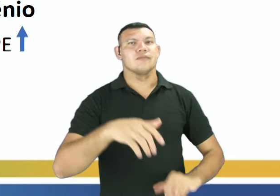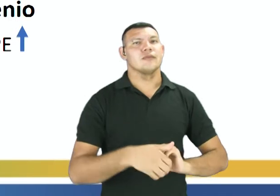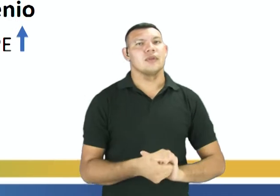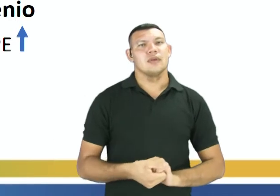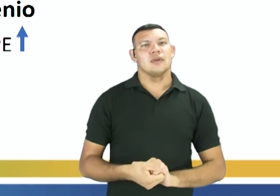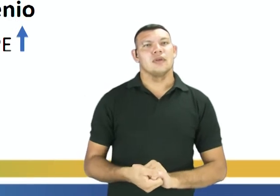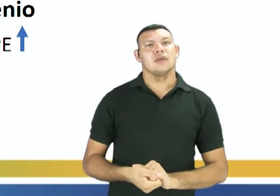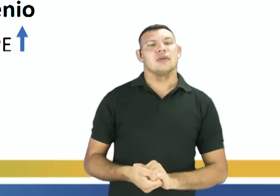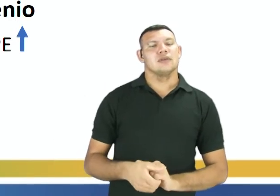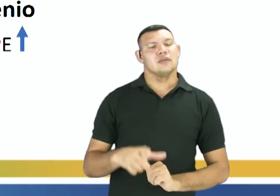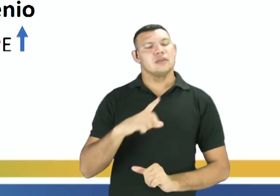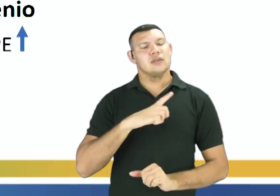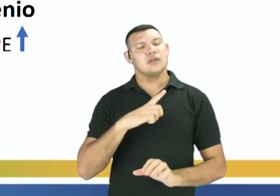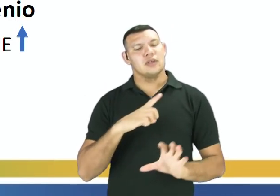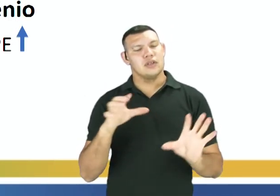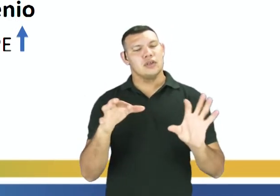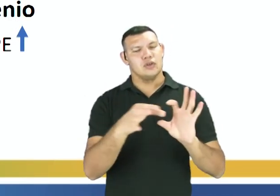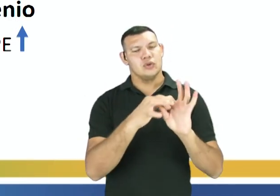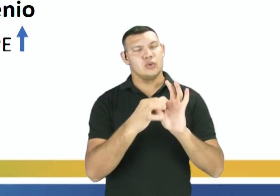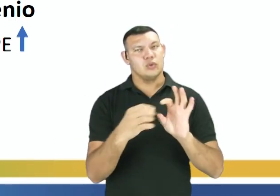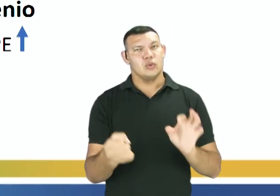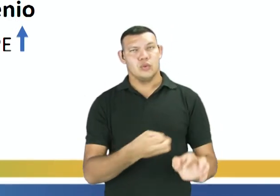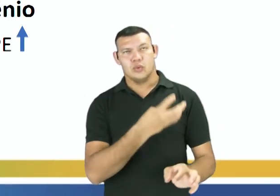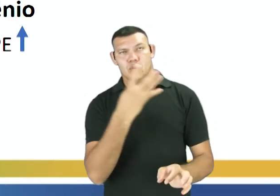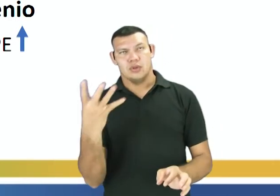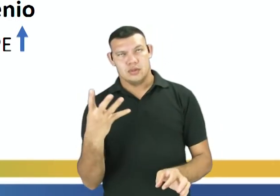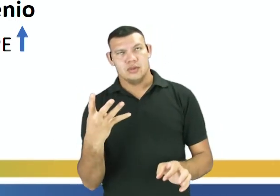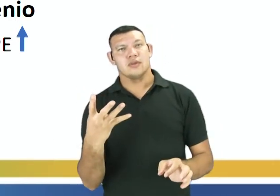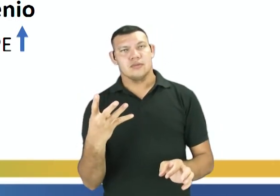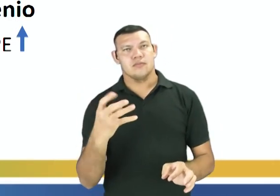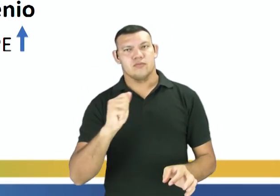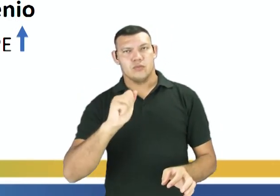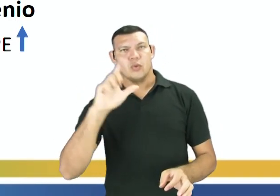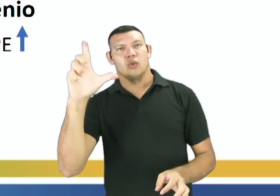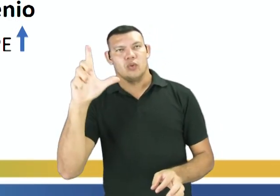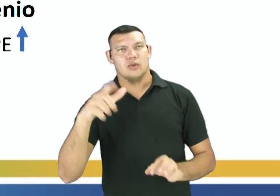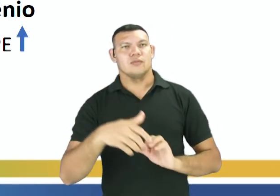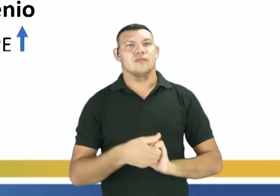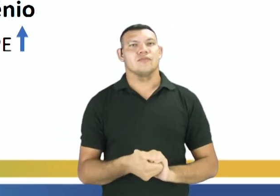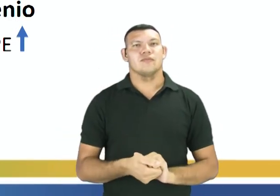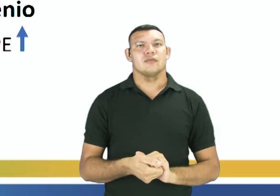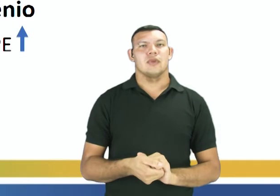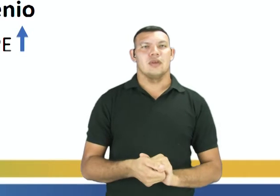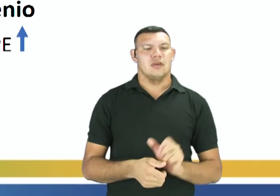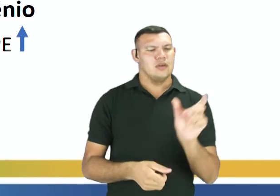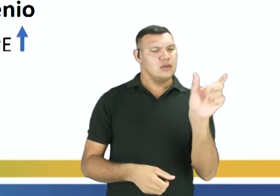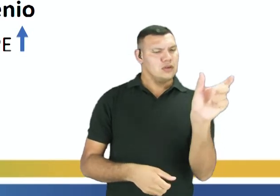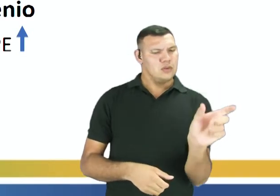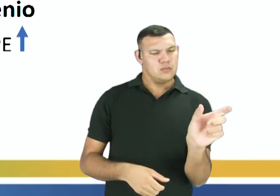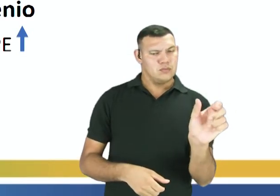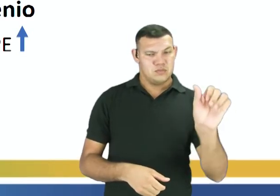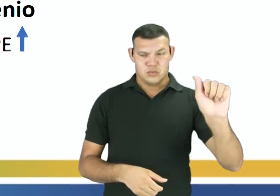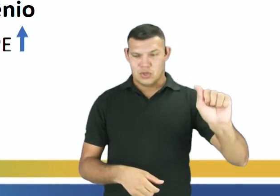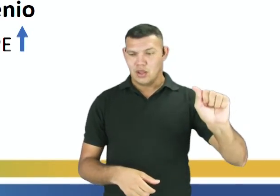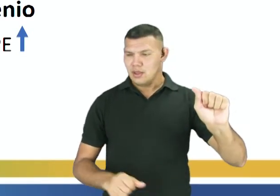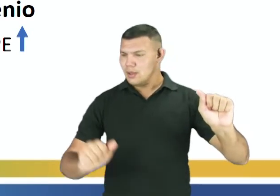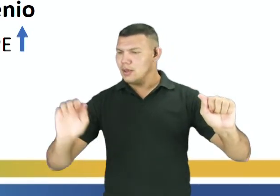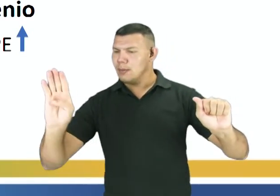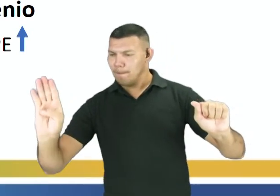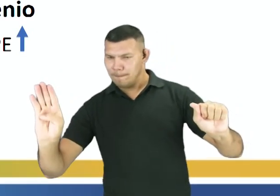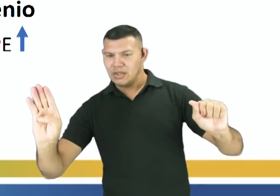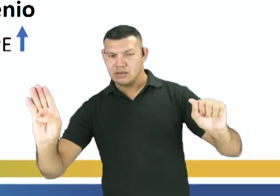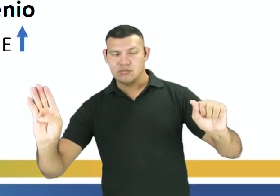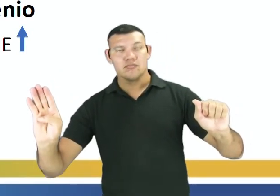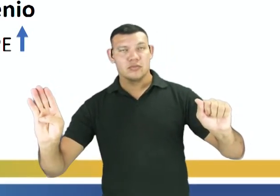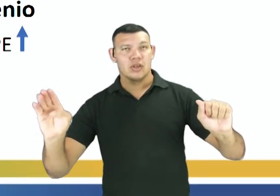de ligações intermoleculares, maior também vai ser o ponto de fusão e o ponto de ebulição. Então, entre essas duas cadeias, a que vai ter maior ponto de